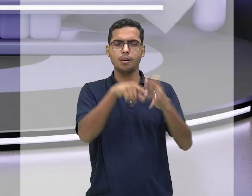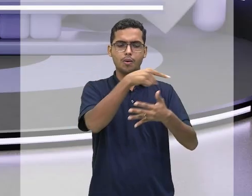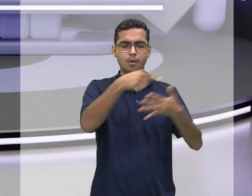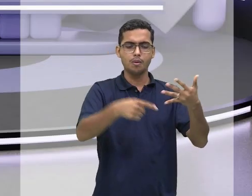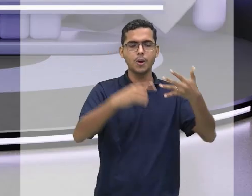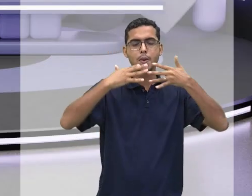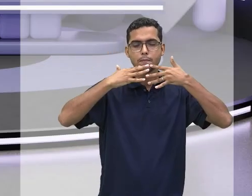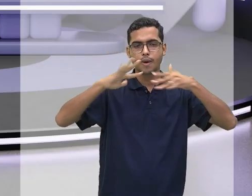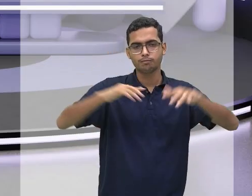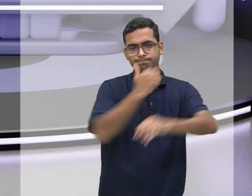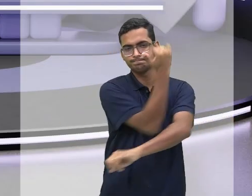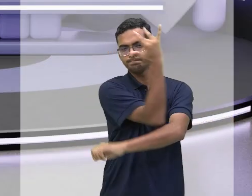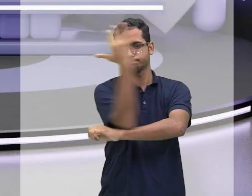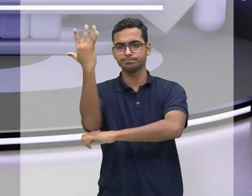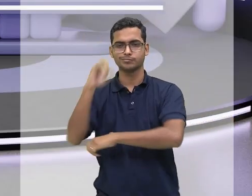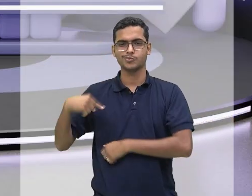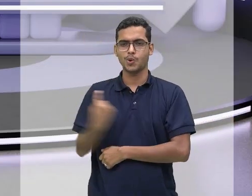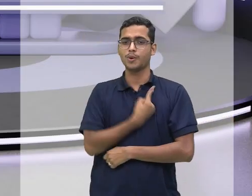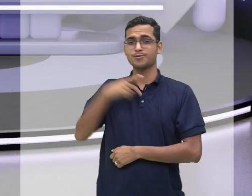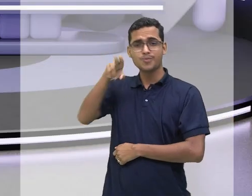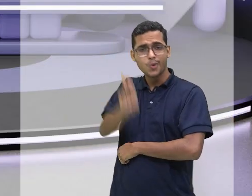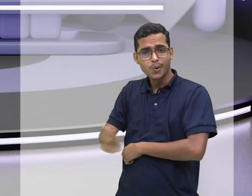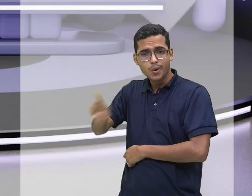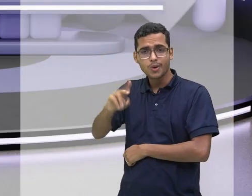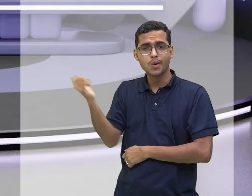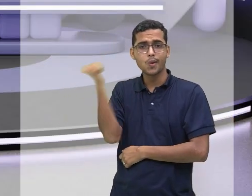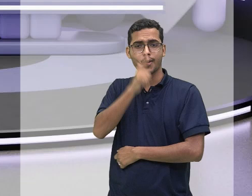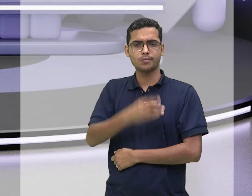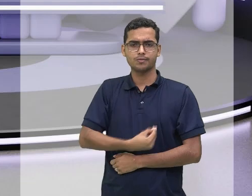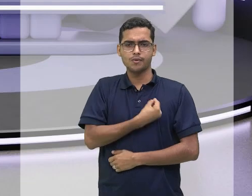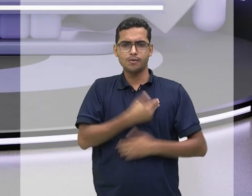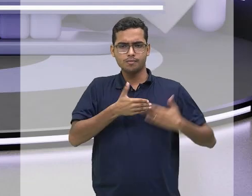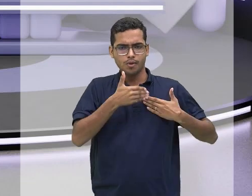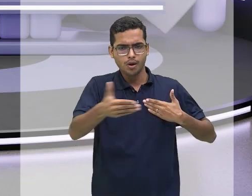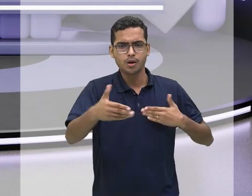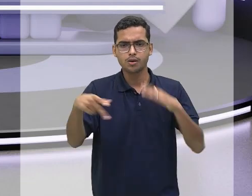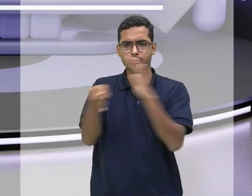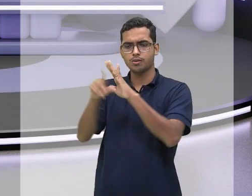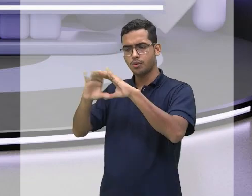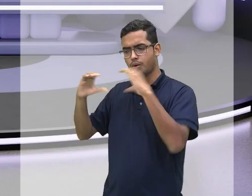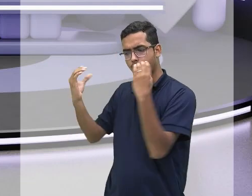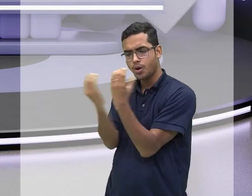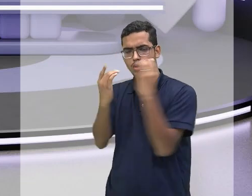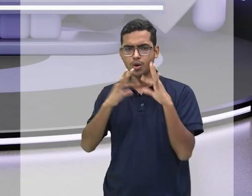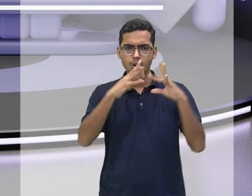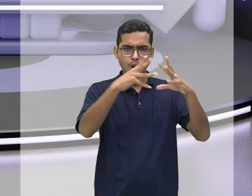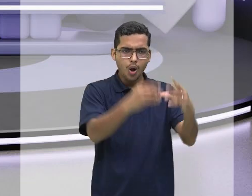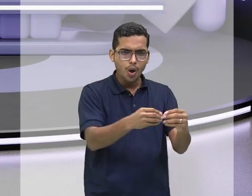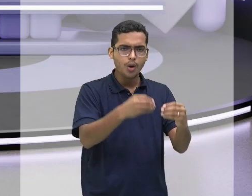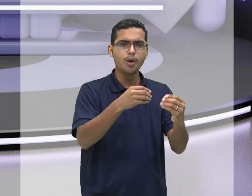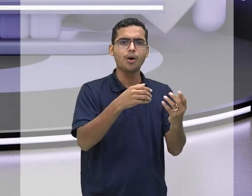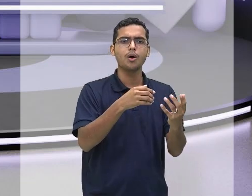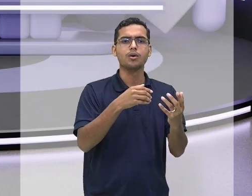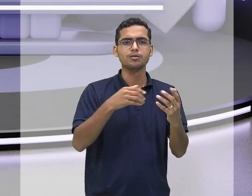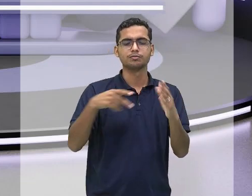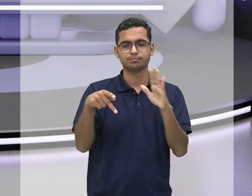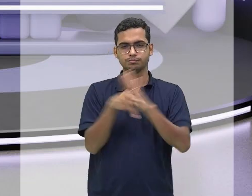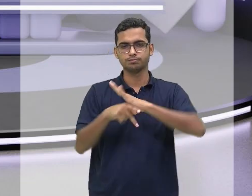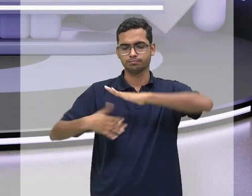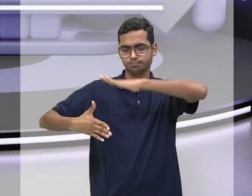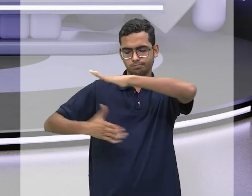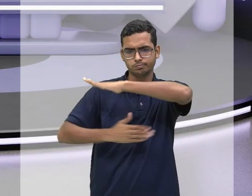certa forma, nós usamos para a sobrevivência tanto da comunidade quanto de todo o nosso